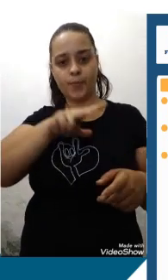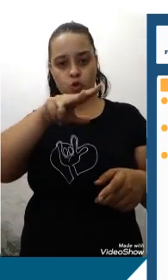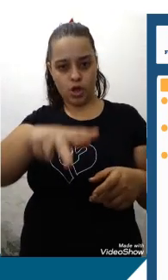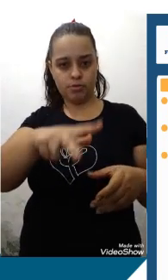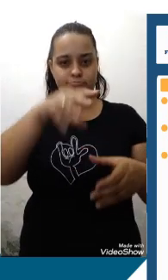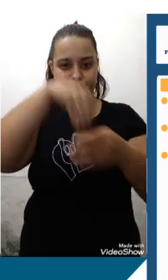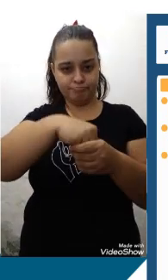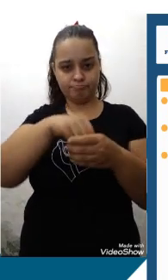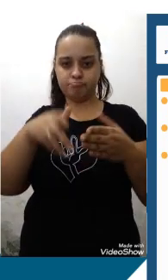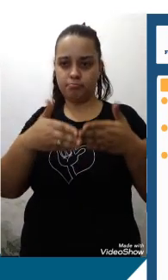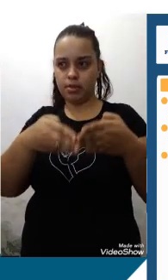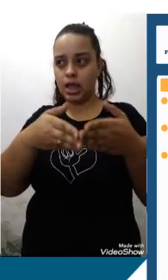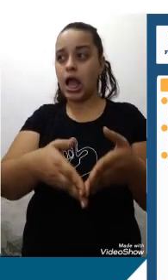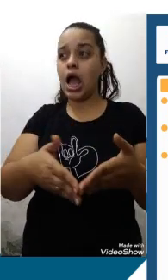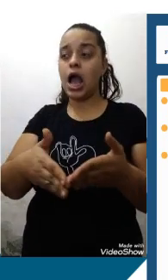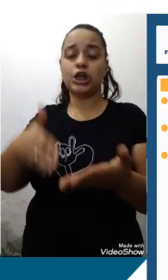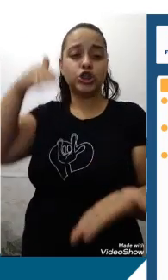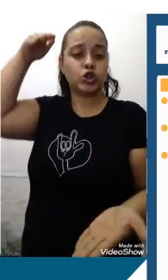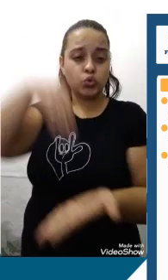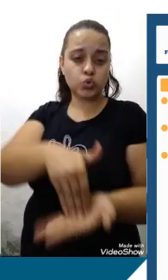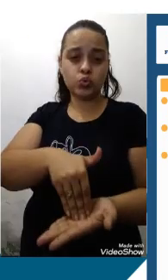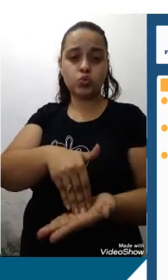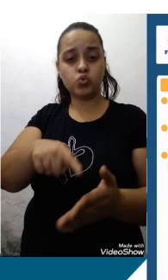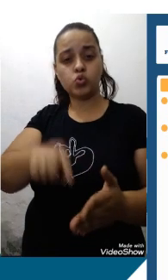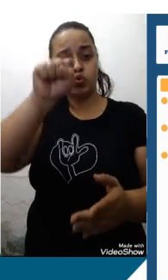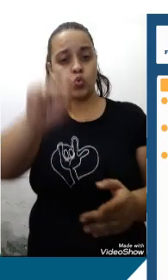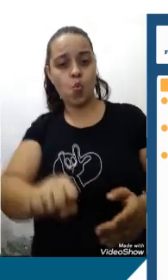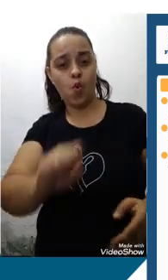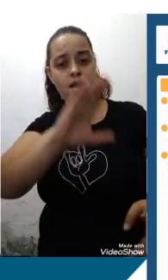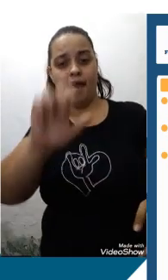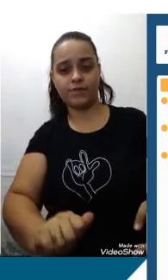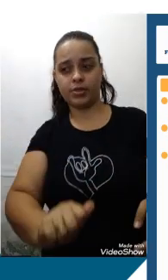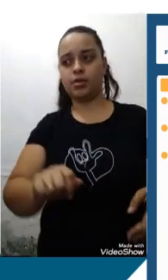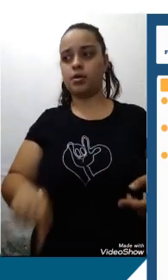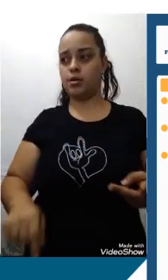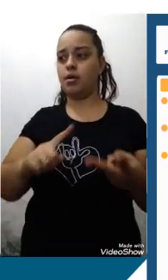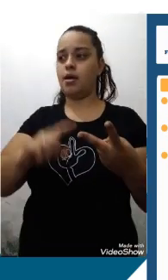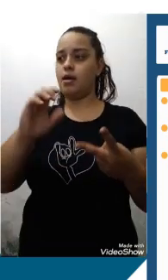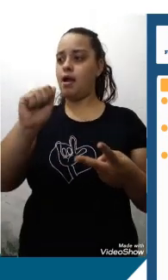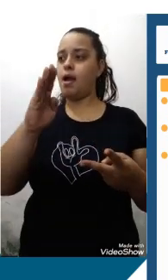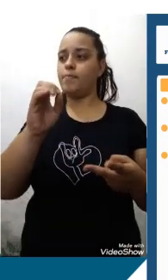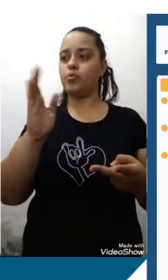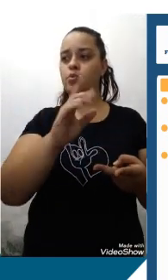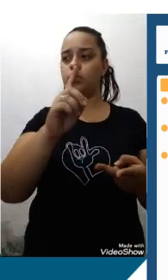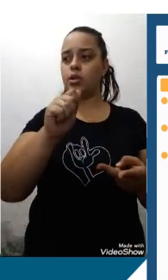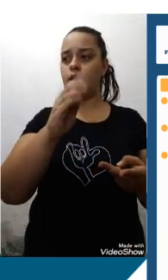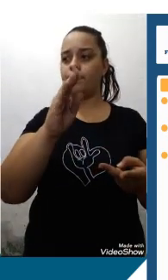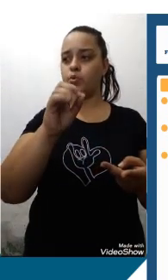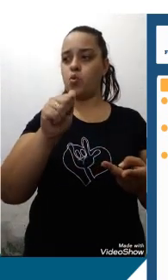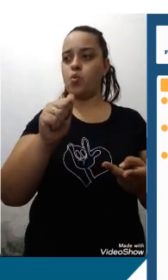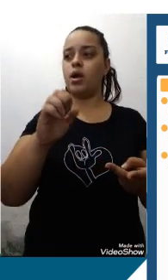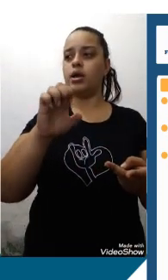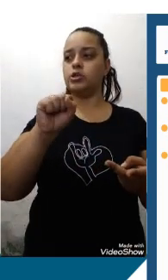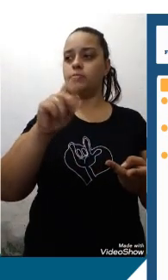portugueses conseguem alcançar o extremo sul da África, ultrapassando o cabo que ficaria conhecido então como Cabo da Boa Esperança, e entrando no